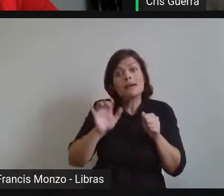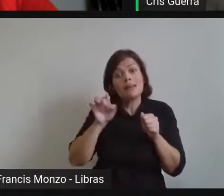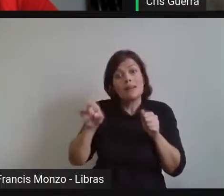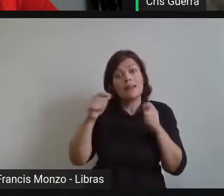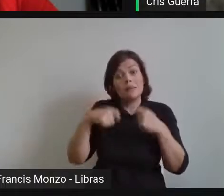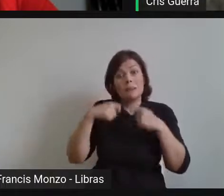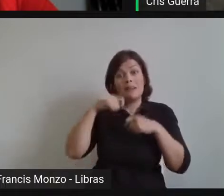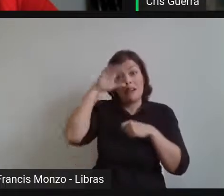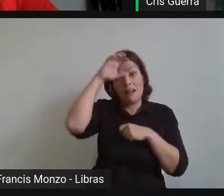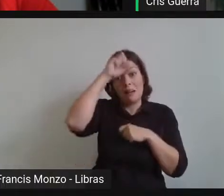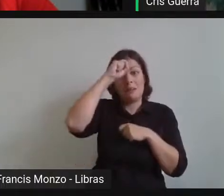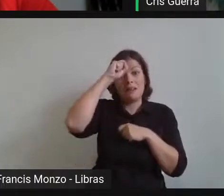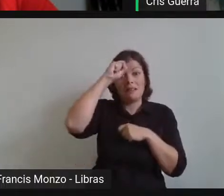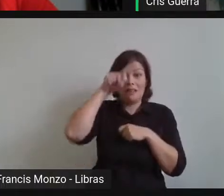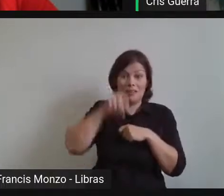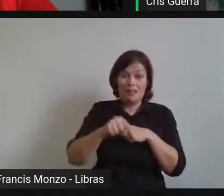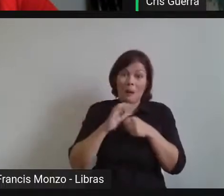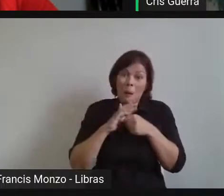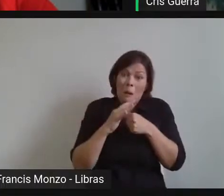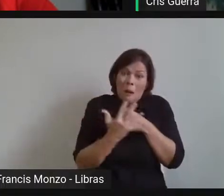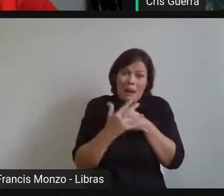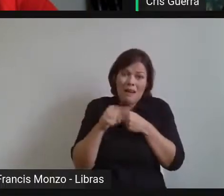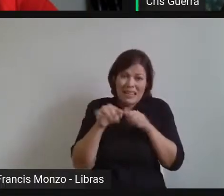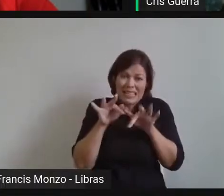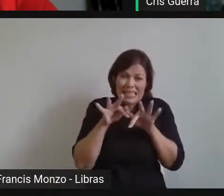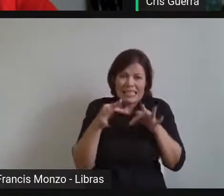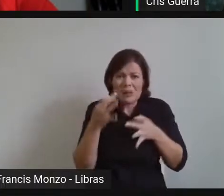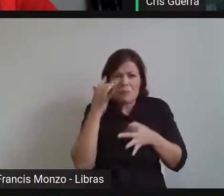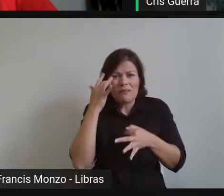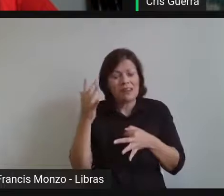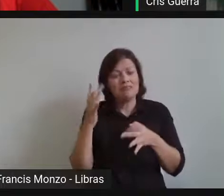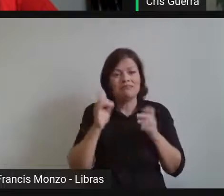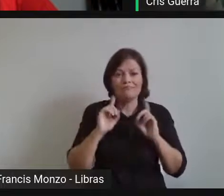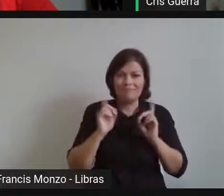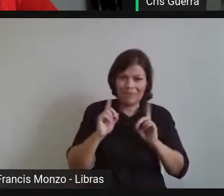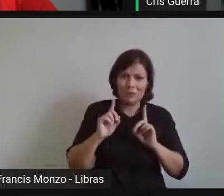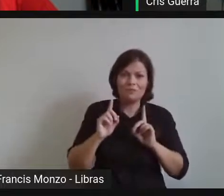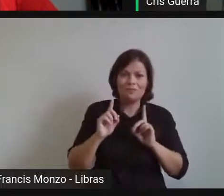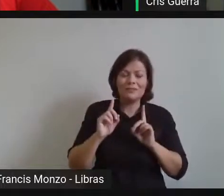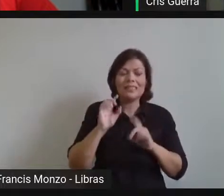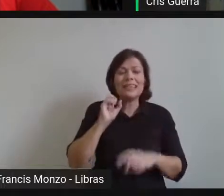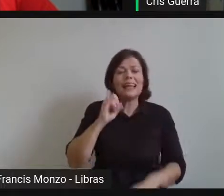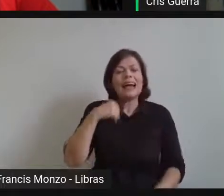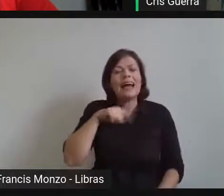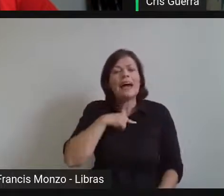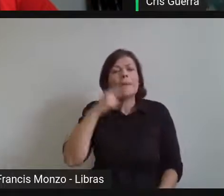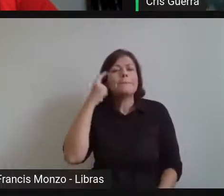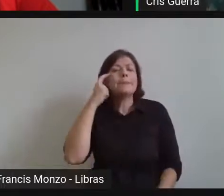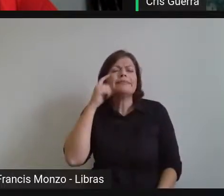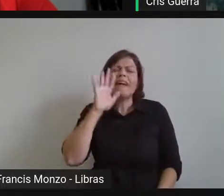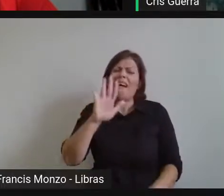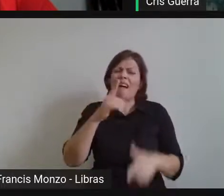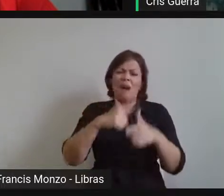não é simples assim. Então, acho que quando a gente acha que o problema é só o outro, que, né, que